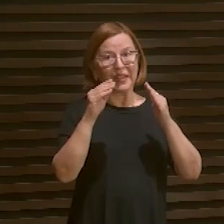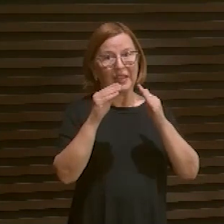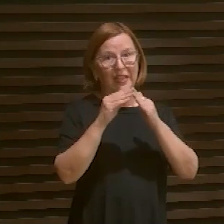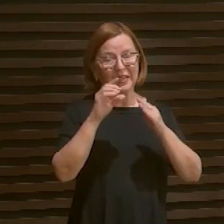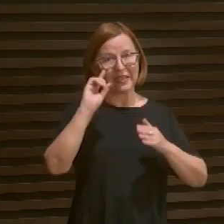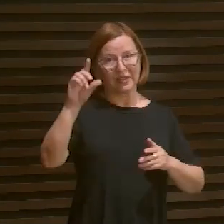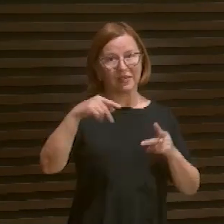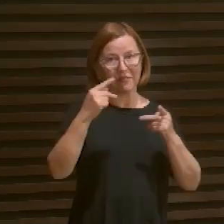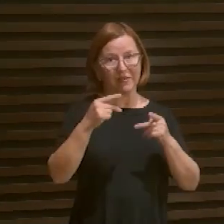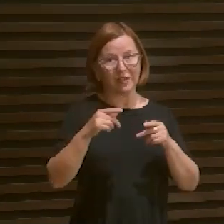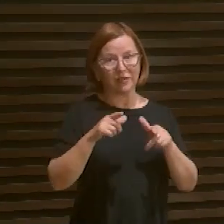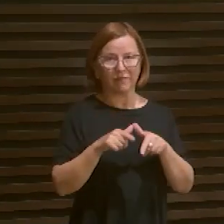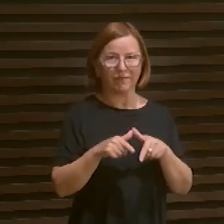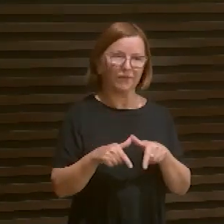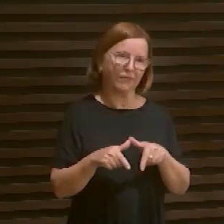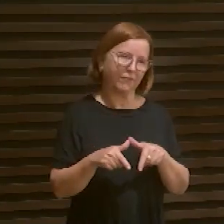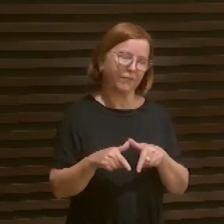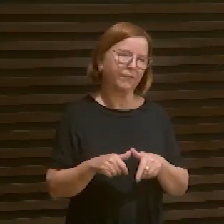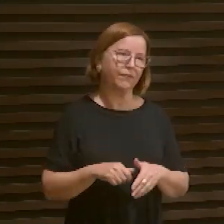propriamente de Israel.